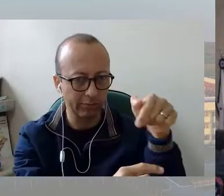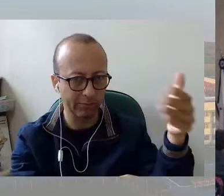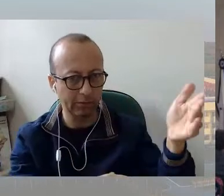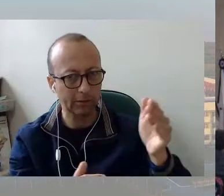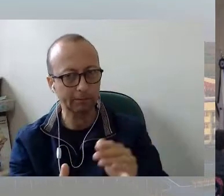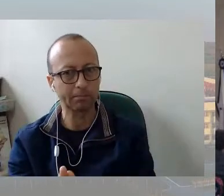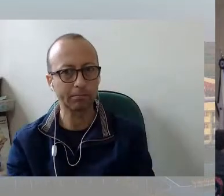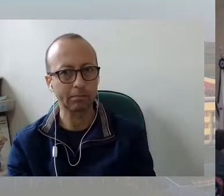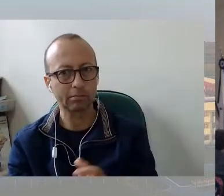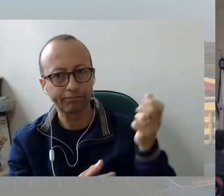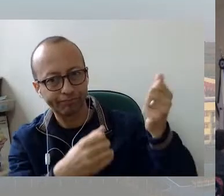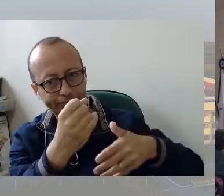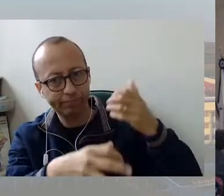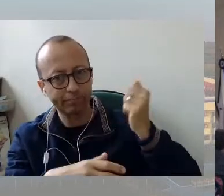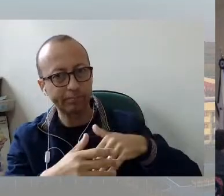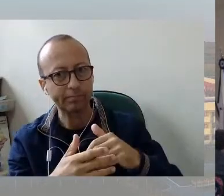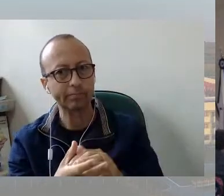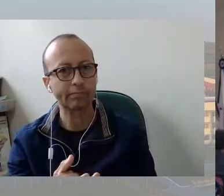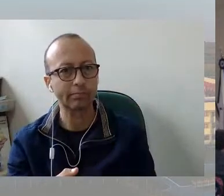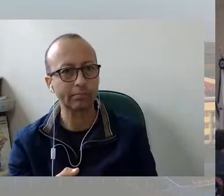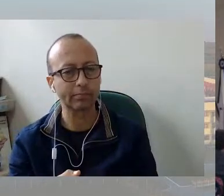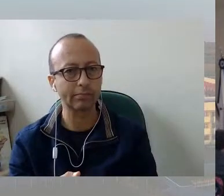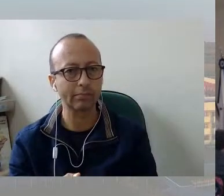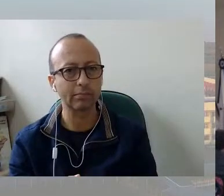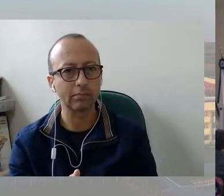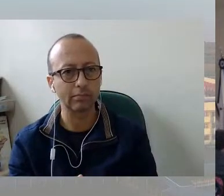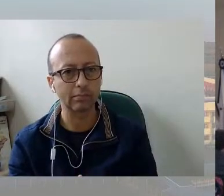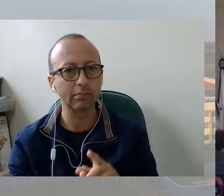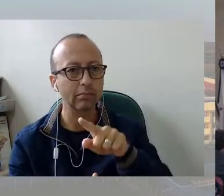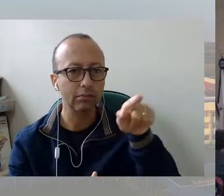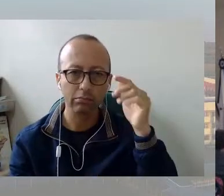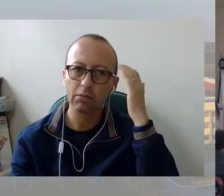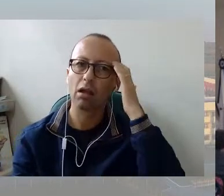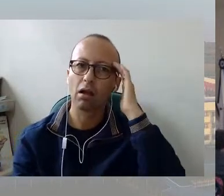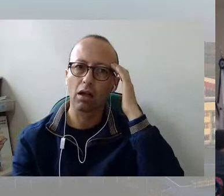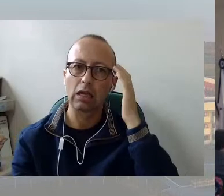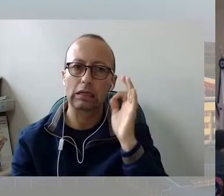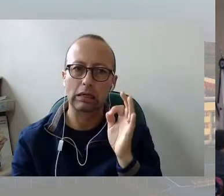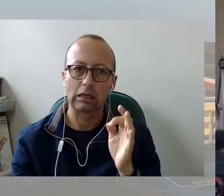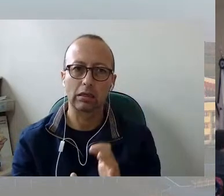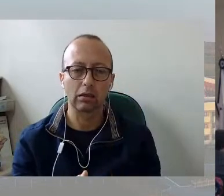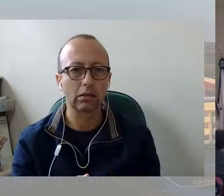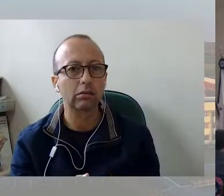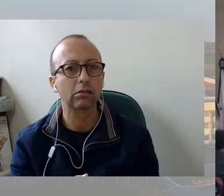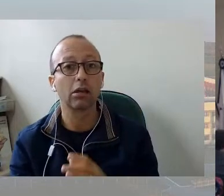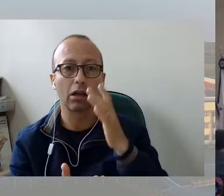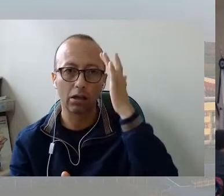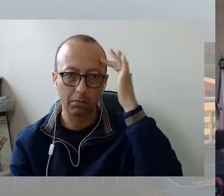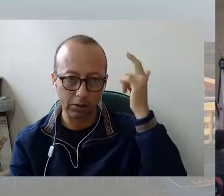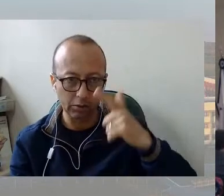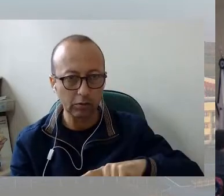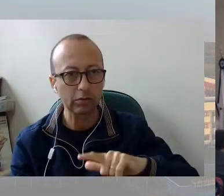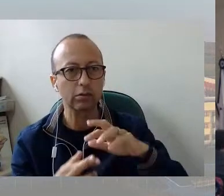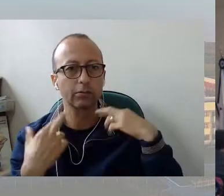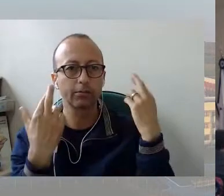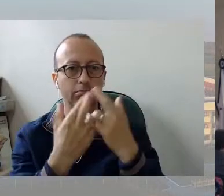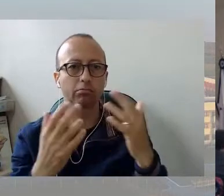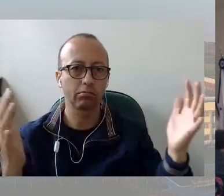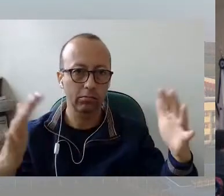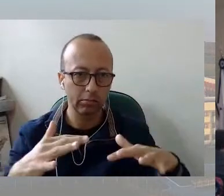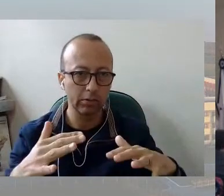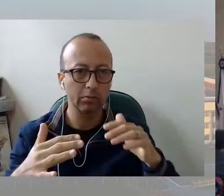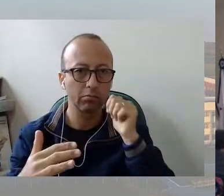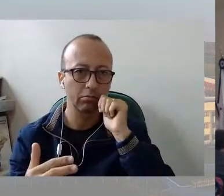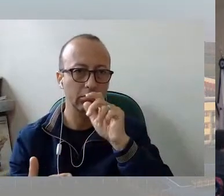eles entenderam, né? Eu tive uma conversa. Depois, no outro dia, eu também, numa outra reunião, que a professora